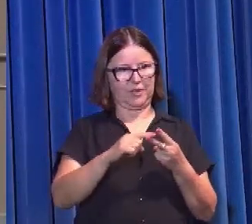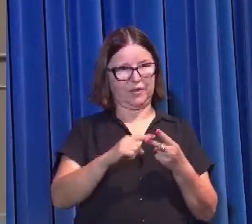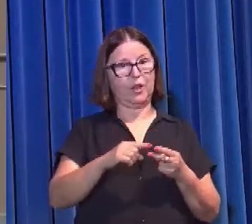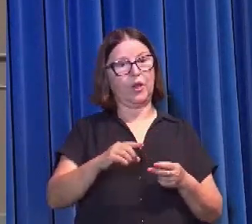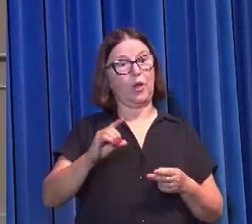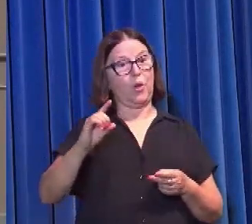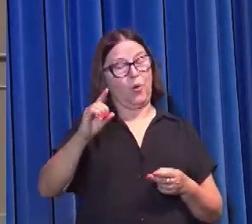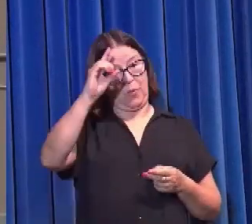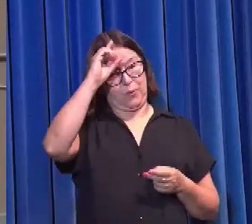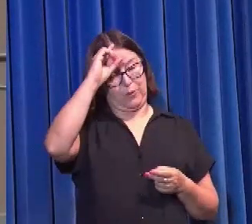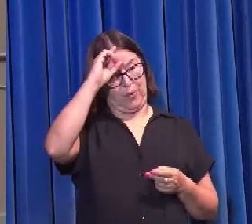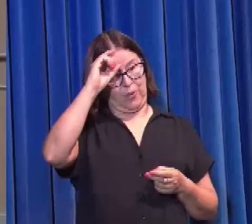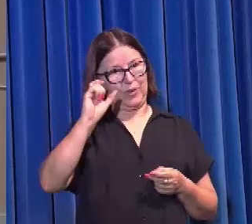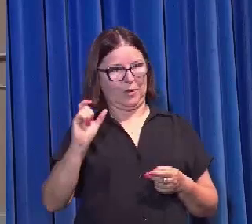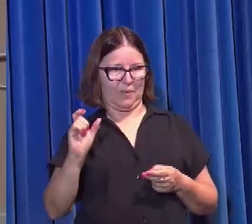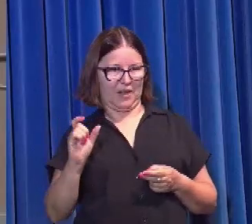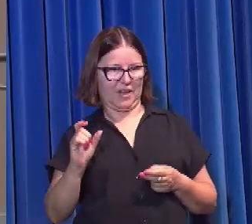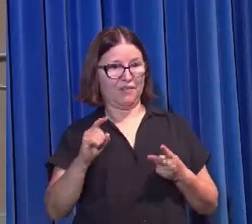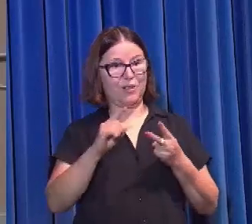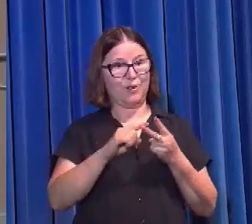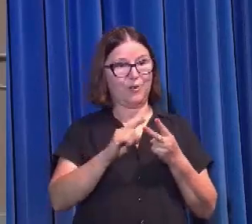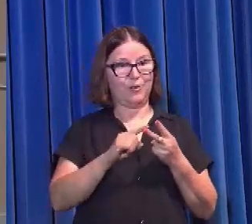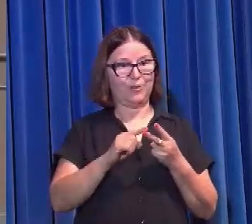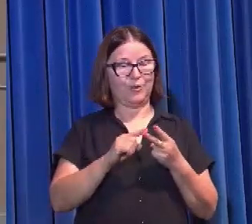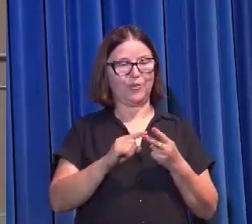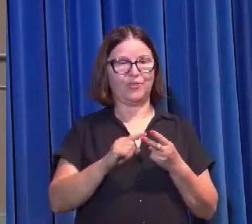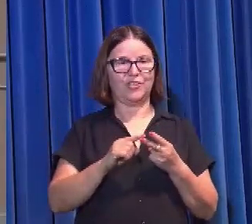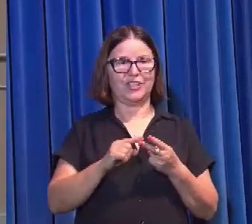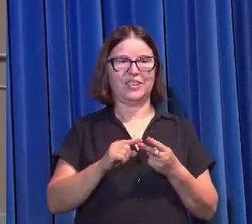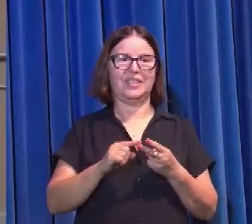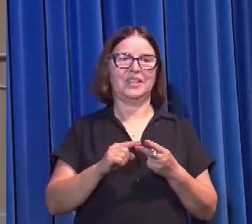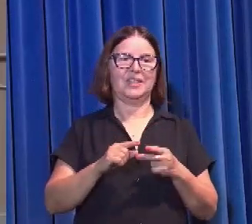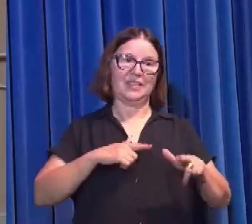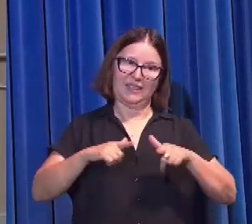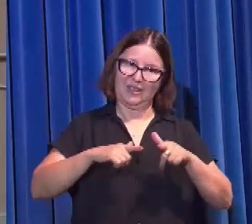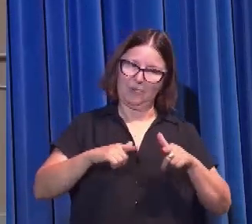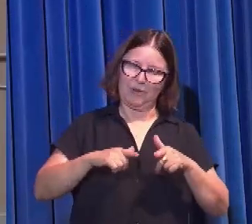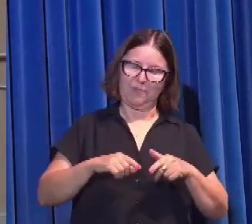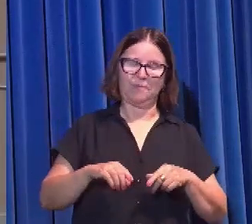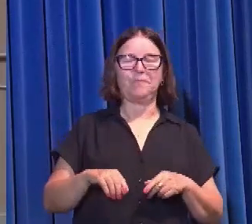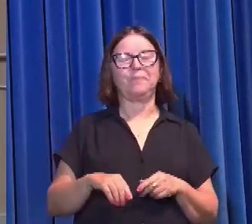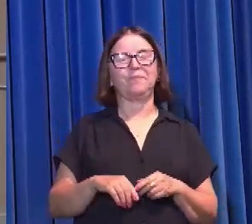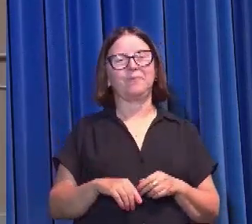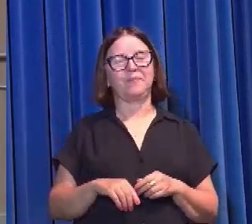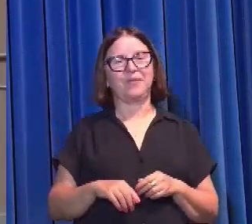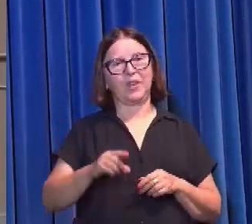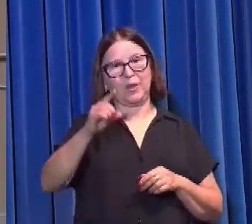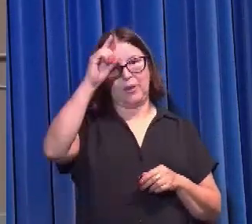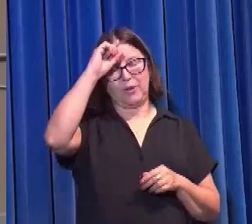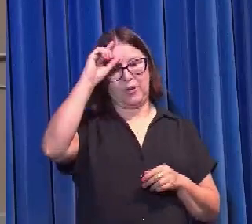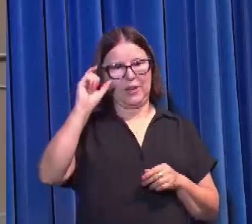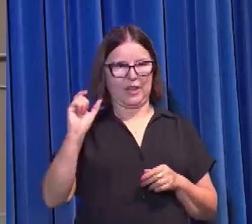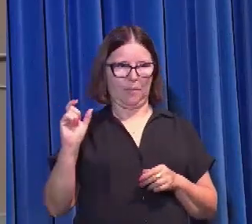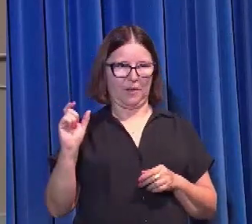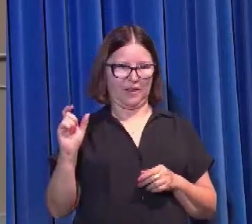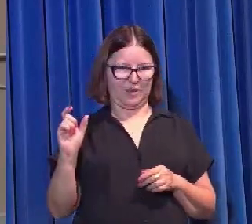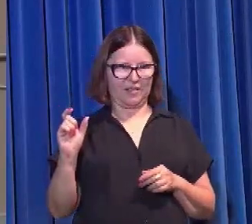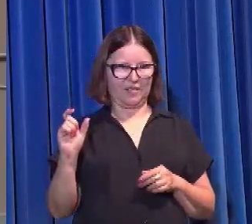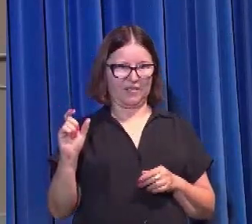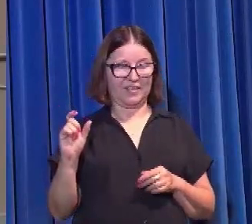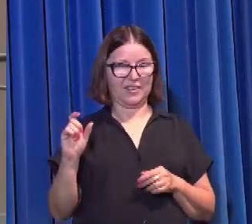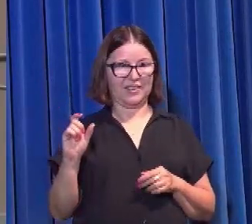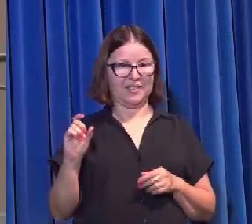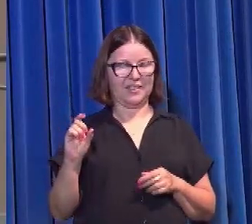palavra e os dons de serviço. O dom da palavra é quando é Deus